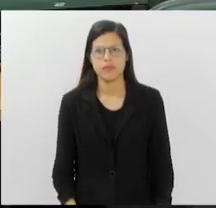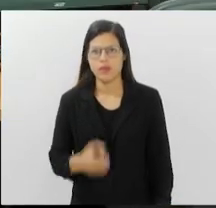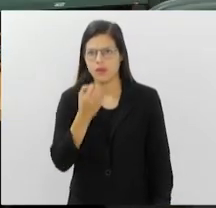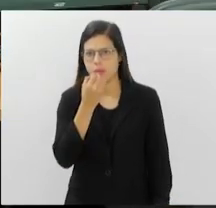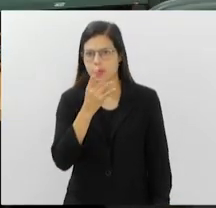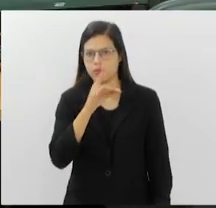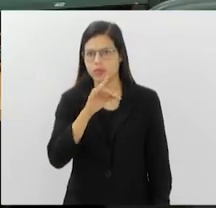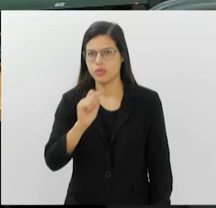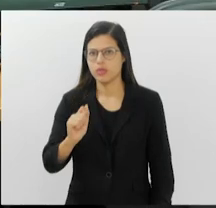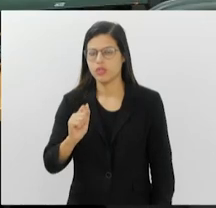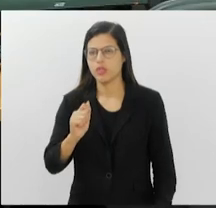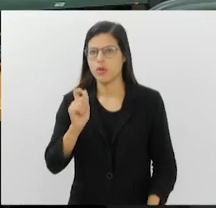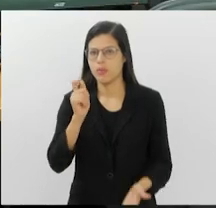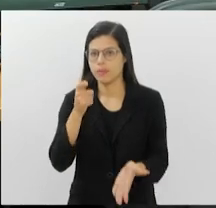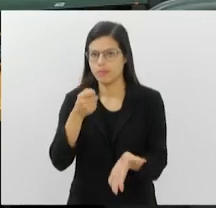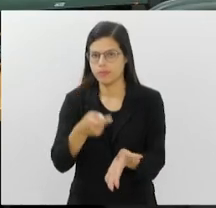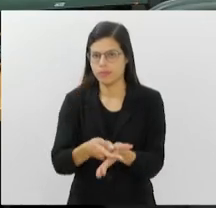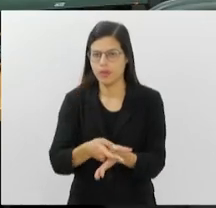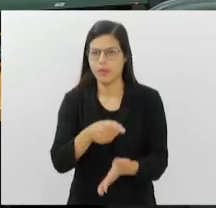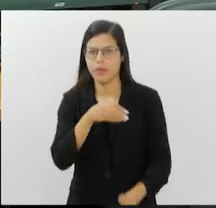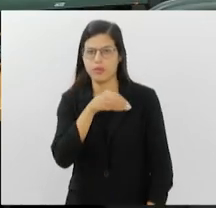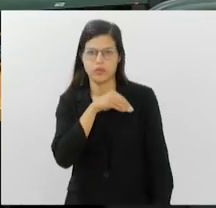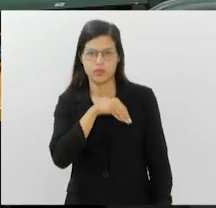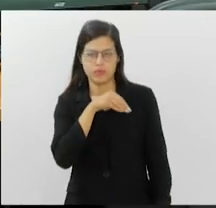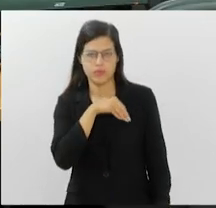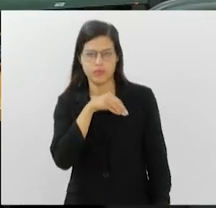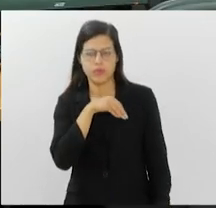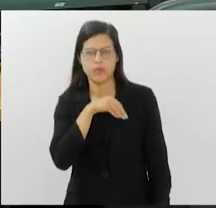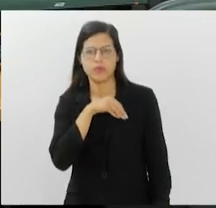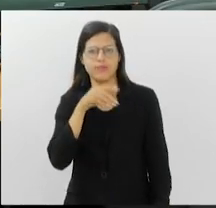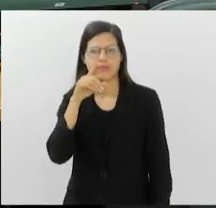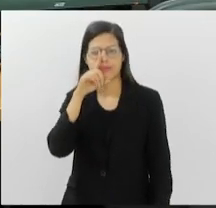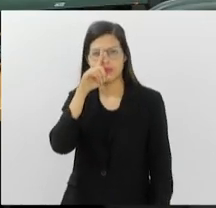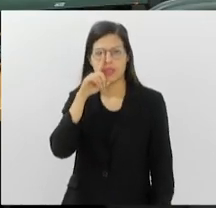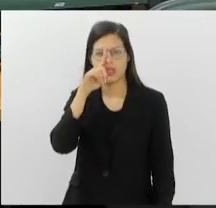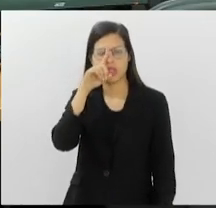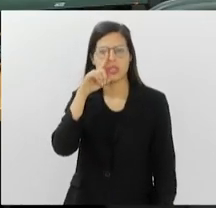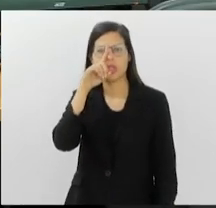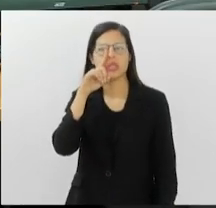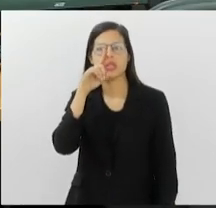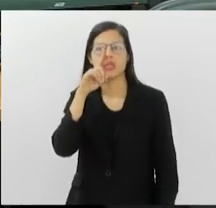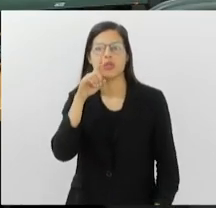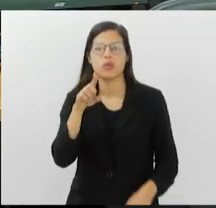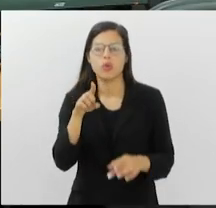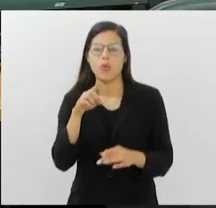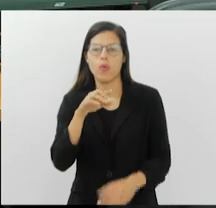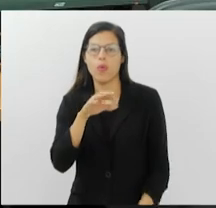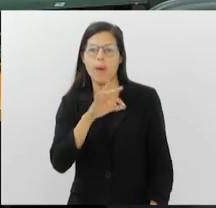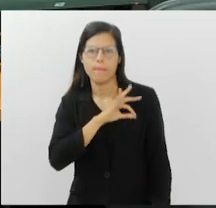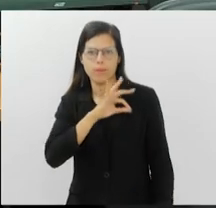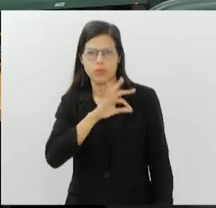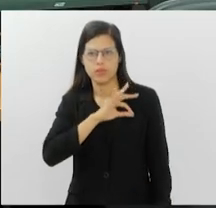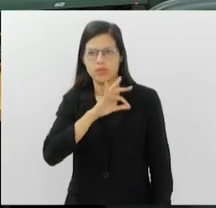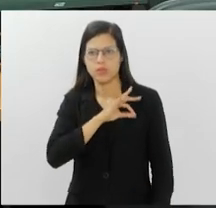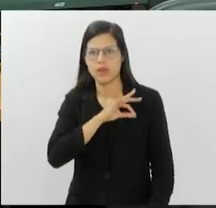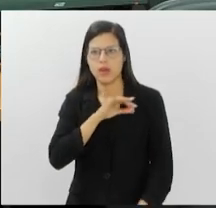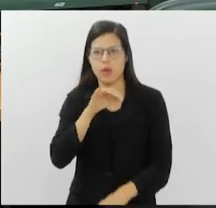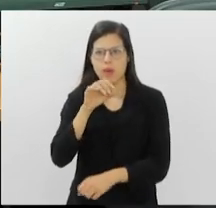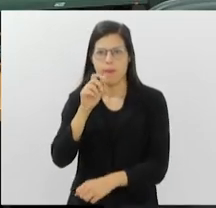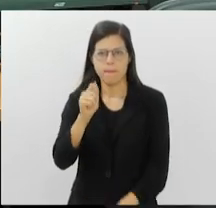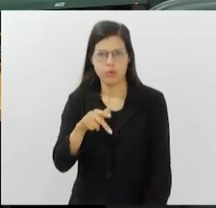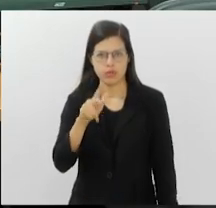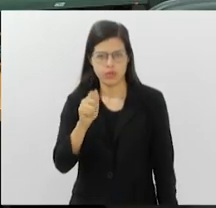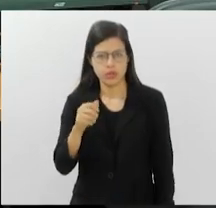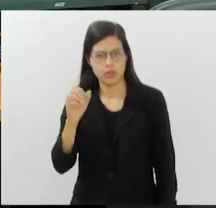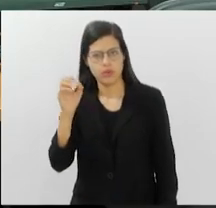Bom dia. O pagamento da gratificação de risco de atividade militar a inativos e pensionistas foi tema de intenso